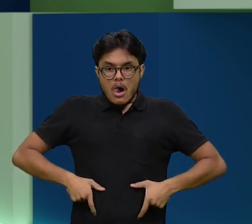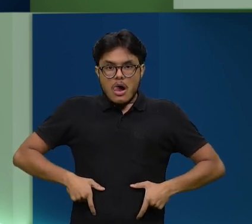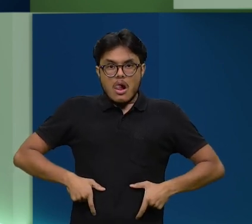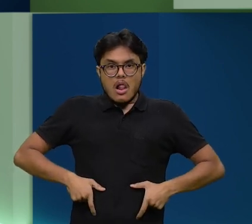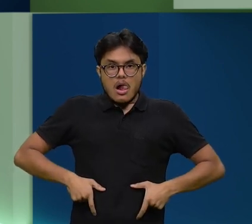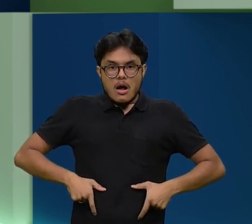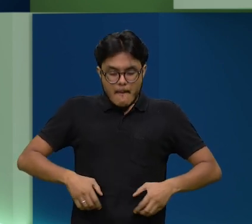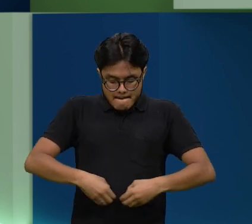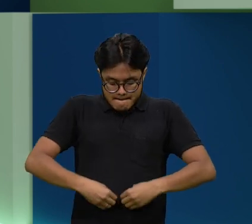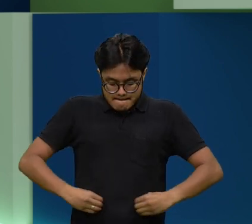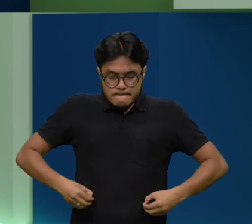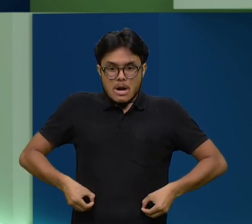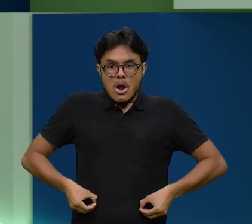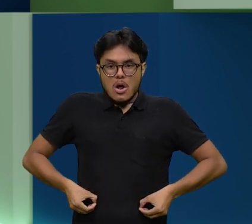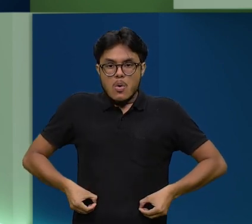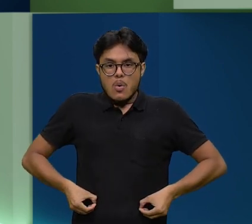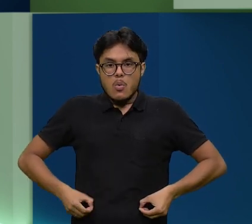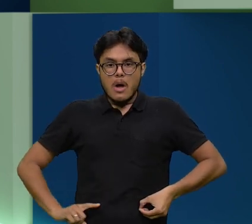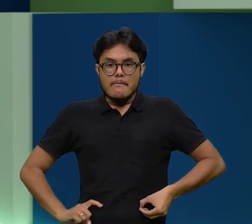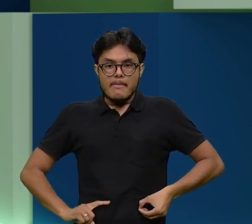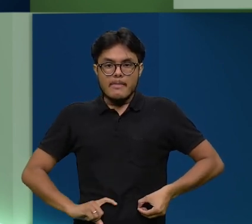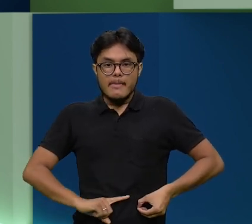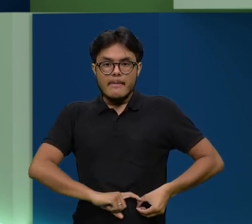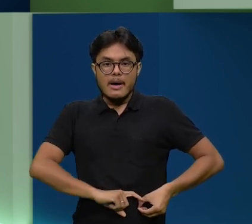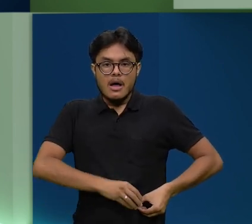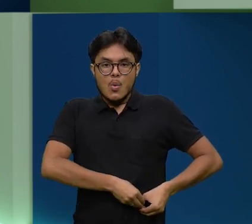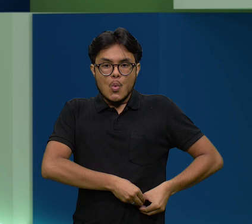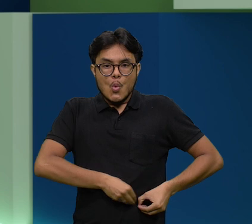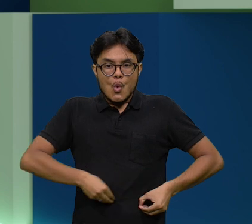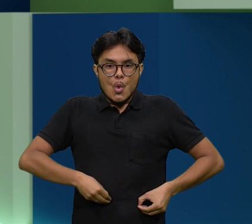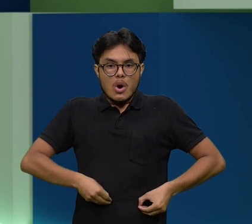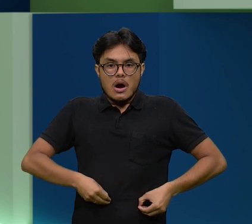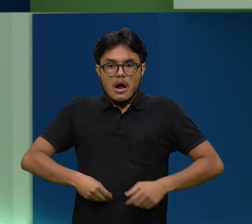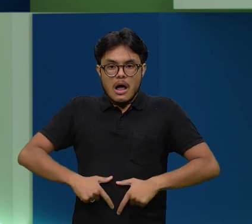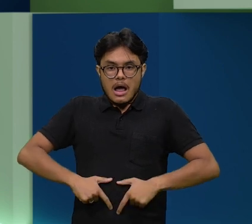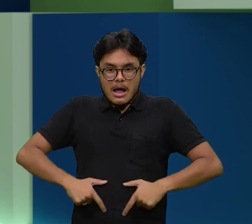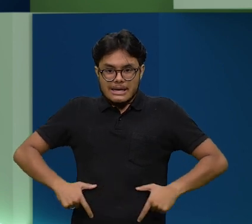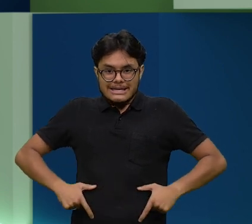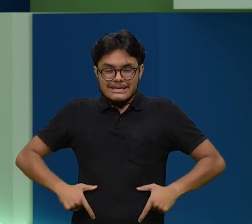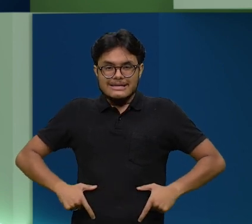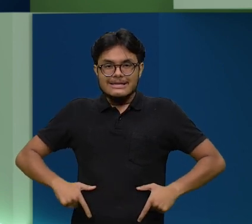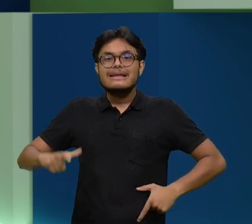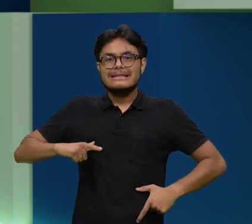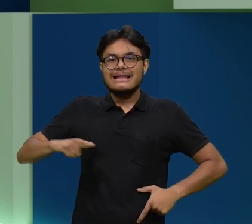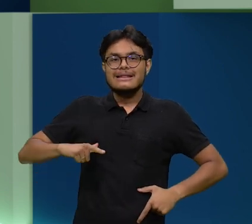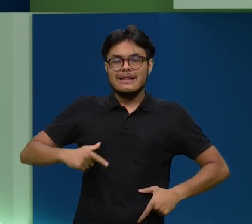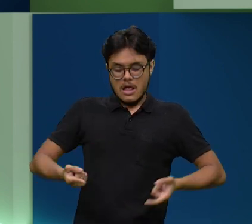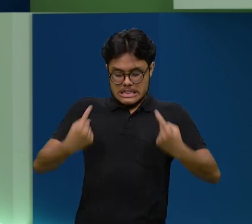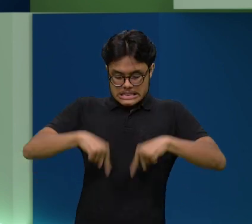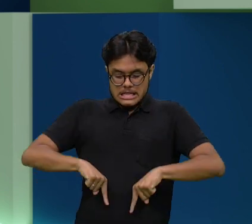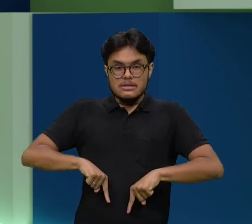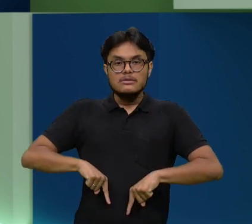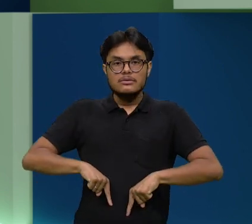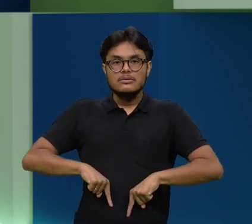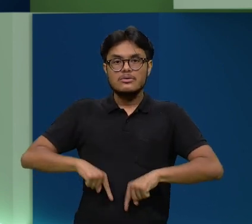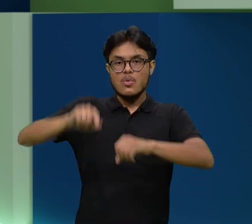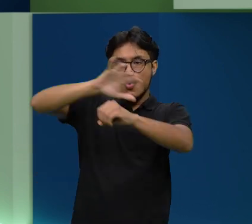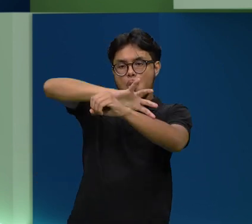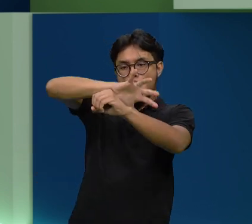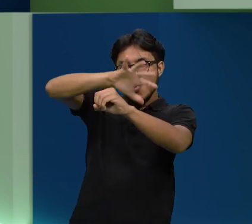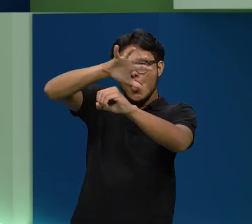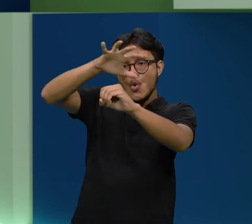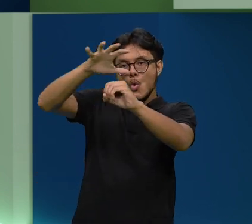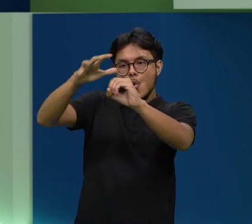se fixa no endométrio. O que é o endométrio? É o revestimento interno do útero. Esse processo